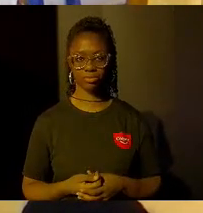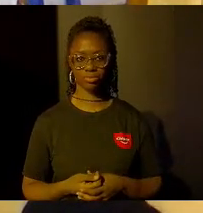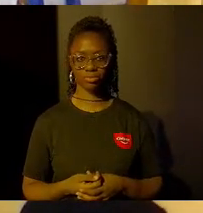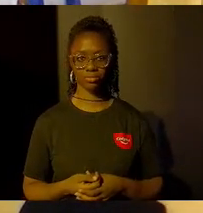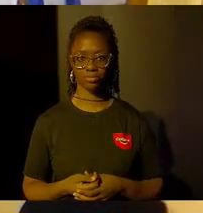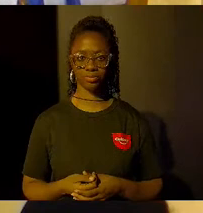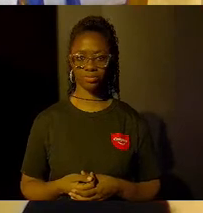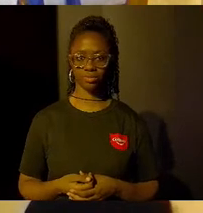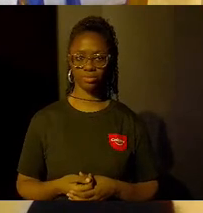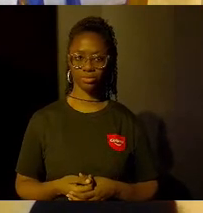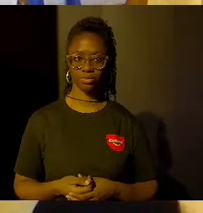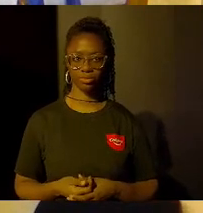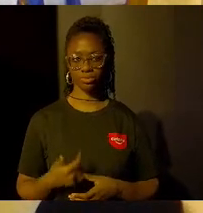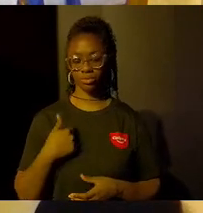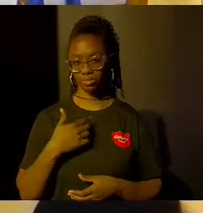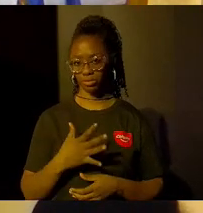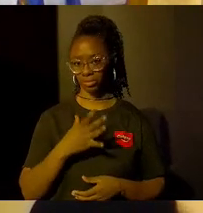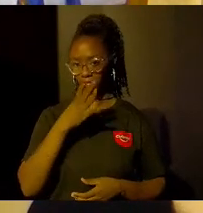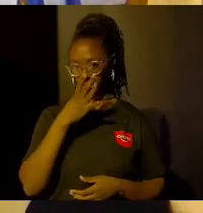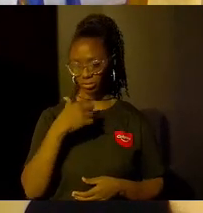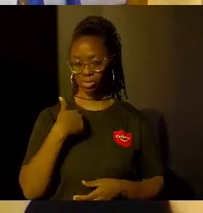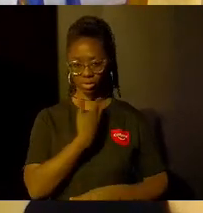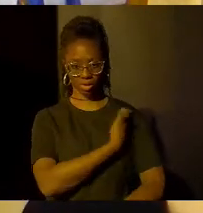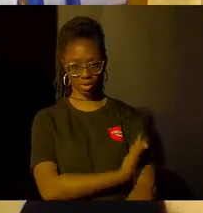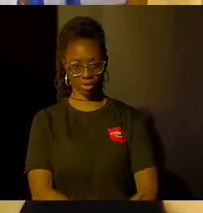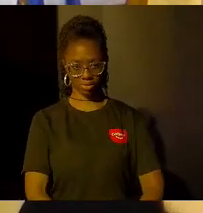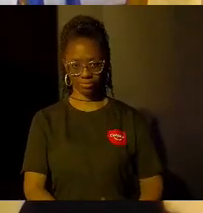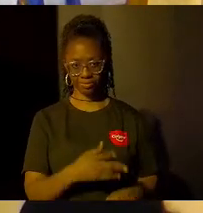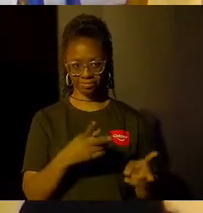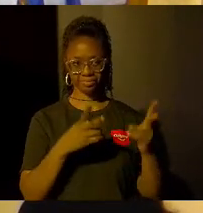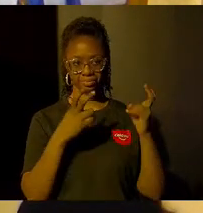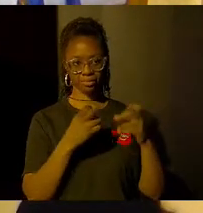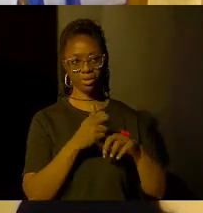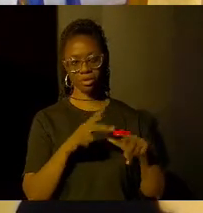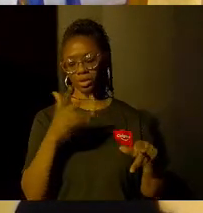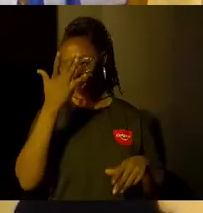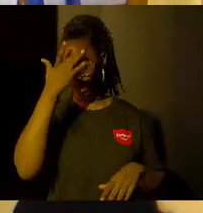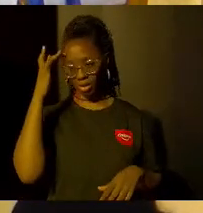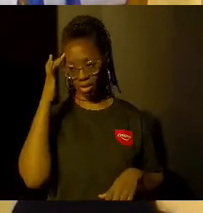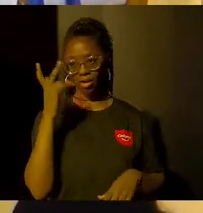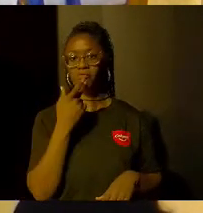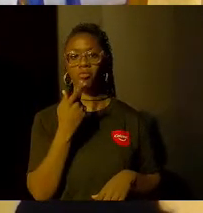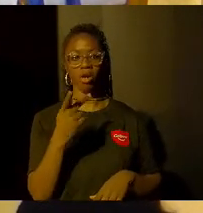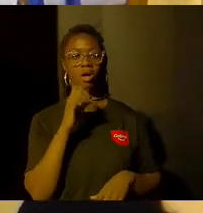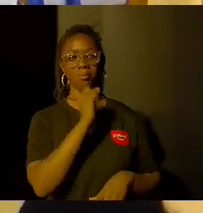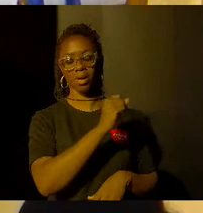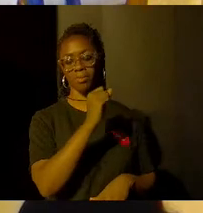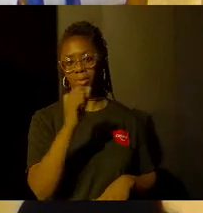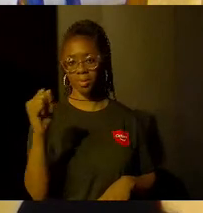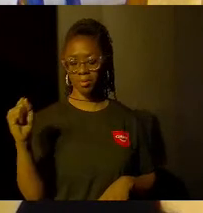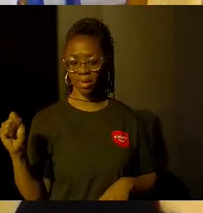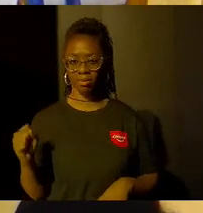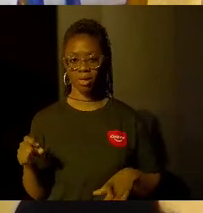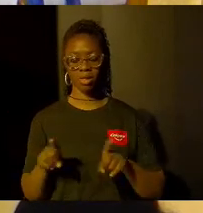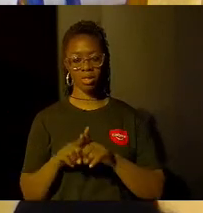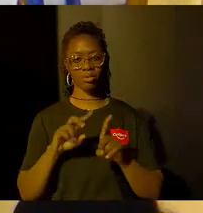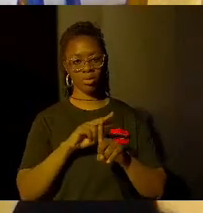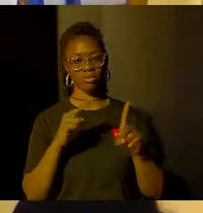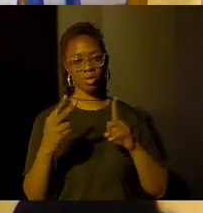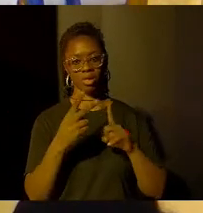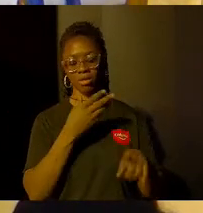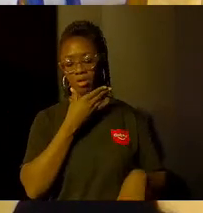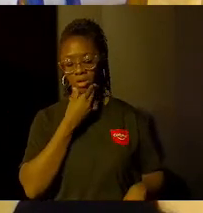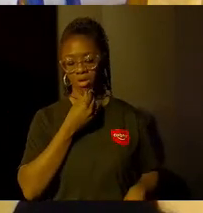fiquei muito impressionada porque eu tô acostumada a ver muita gente falado genocídio e falar dessa Perspectiva da